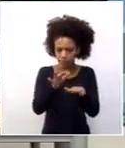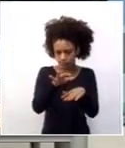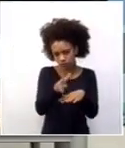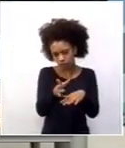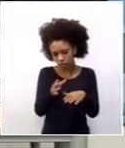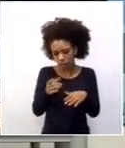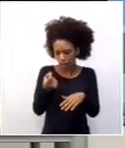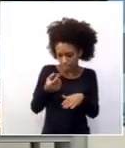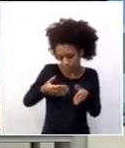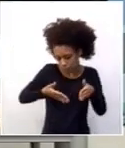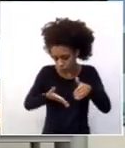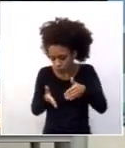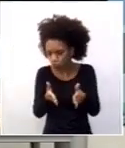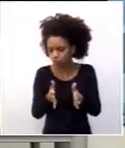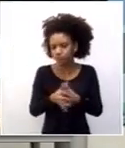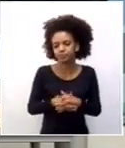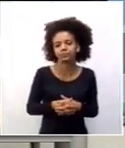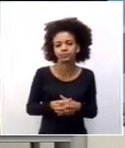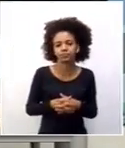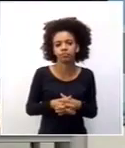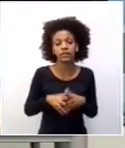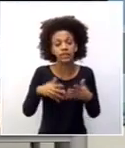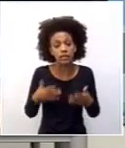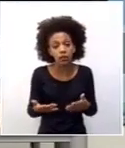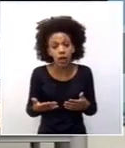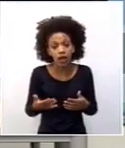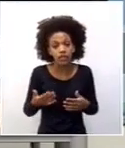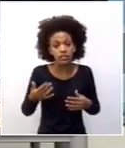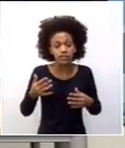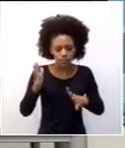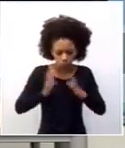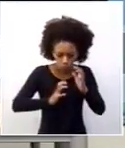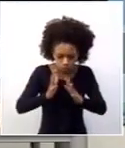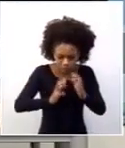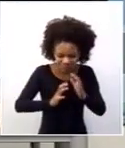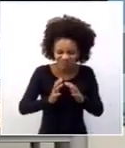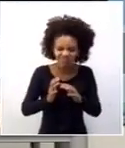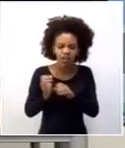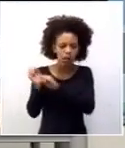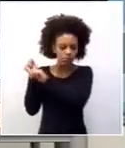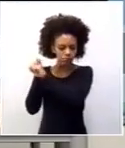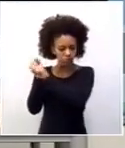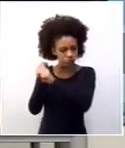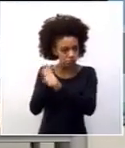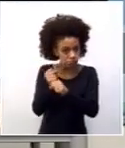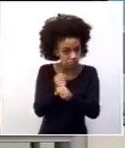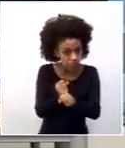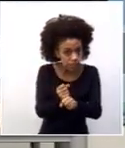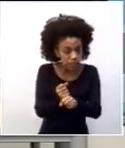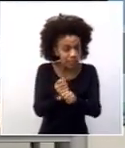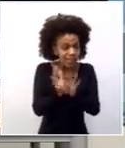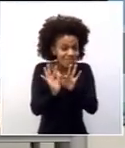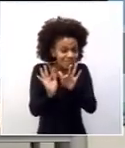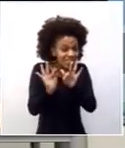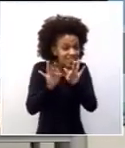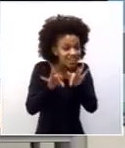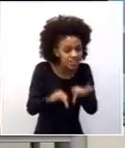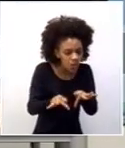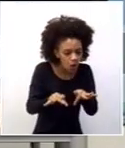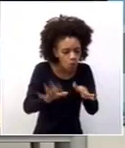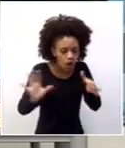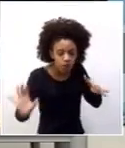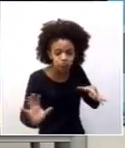mar Mediterrâneo. Esse conflito ele vai ter um tempo de duração e ele vai terminar com a